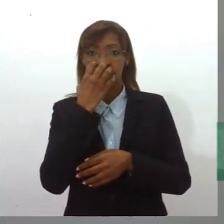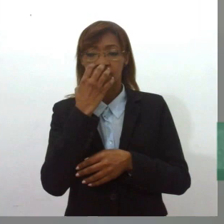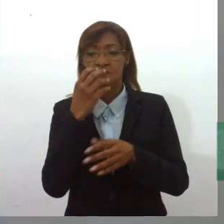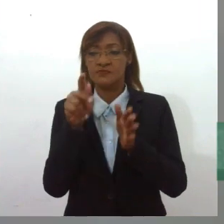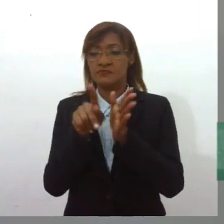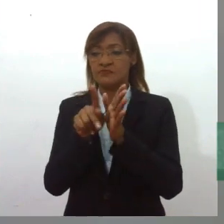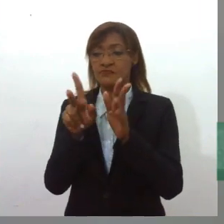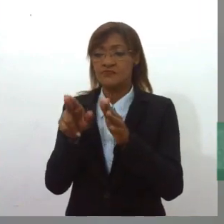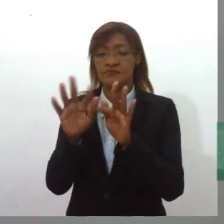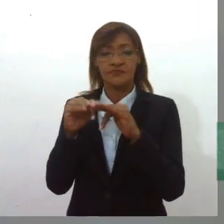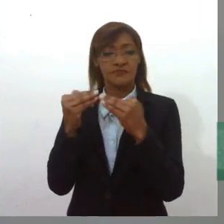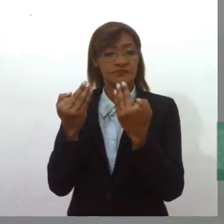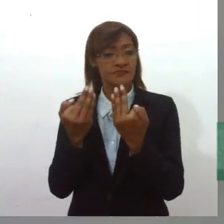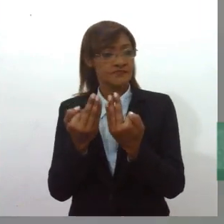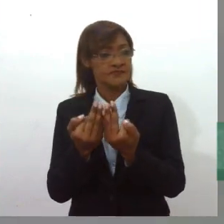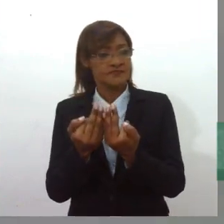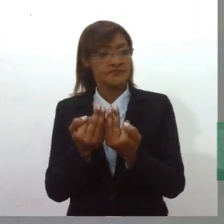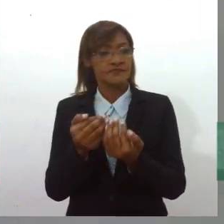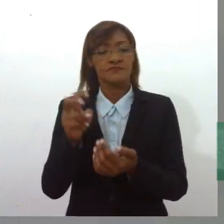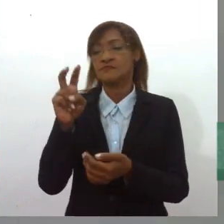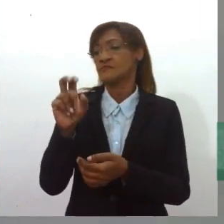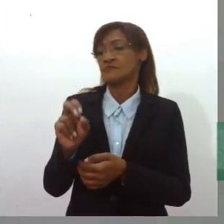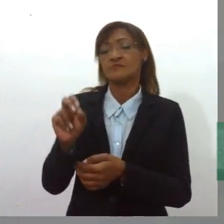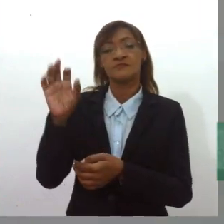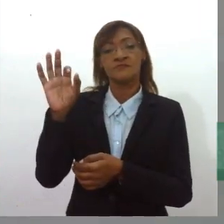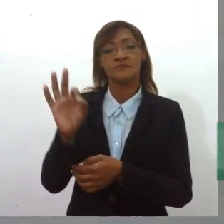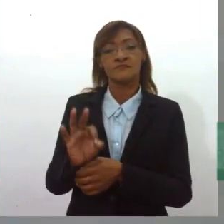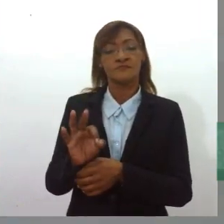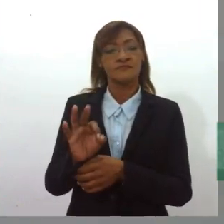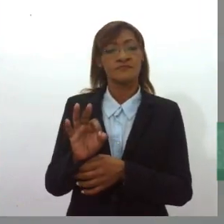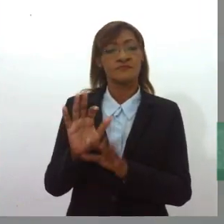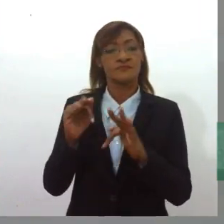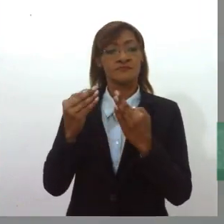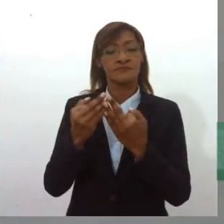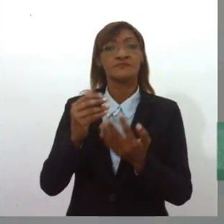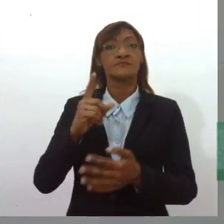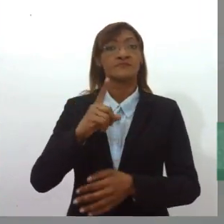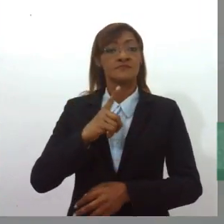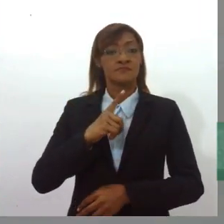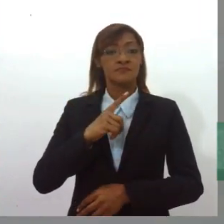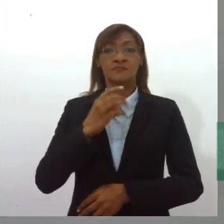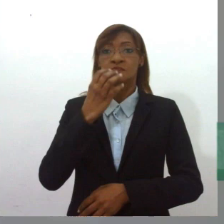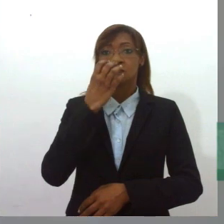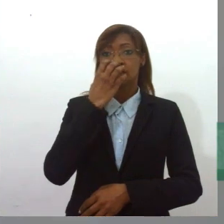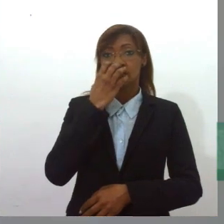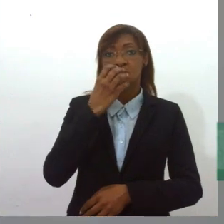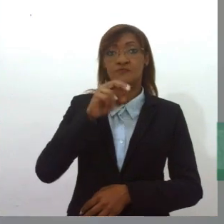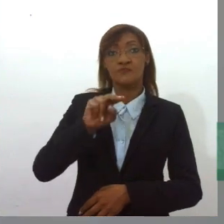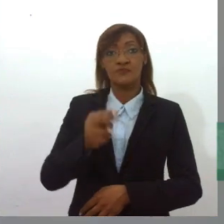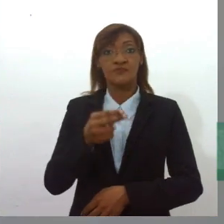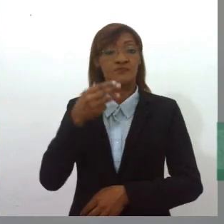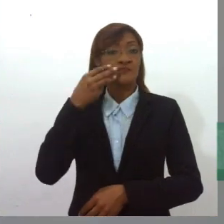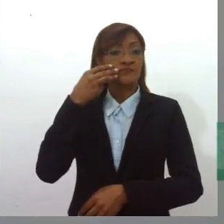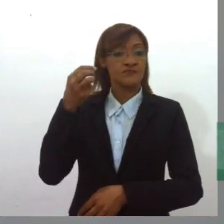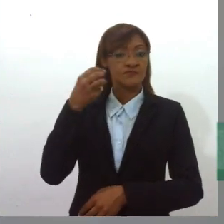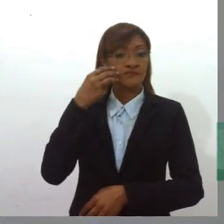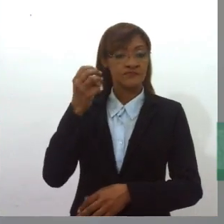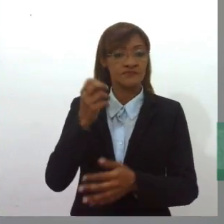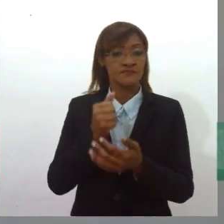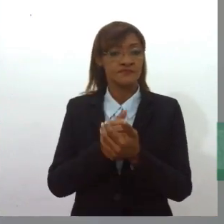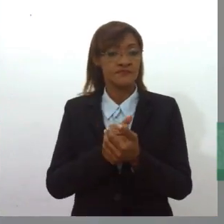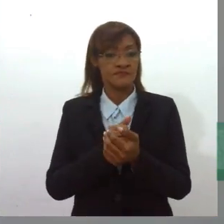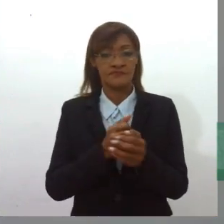brasileira quase 50% dos lares brasileiros possuem um cão ou um gato né hoje a gente fala de família multiespécie